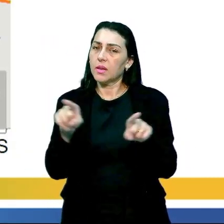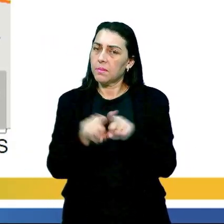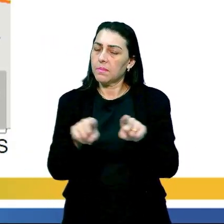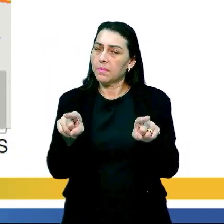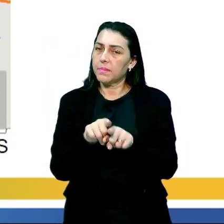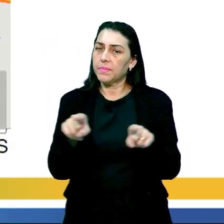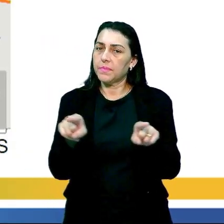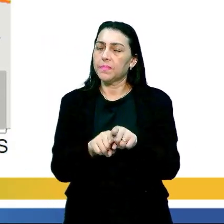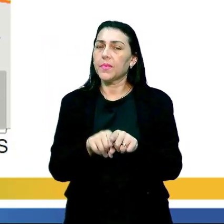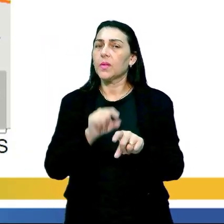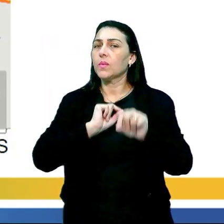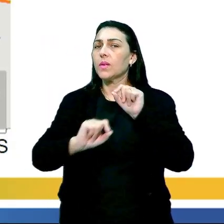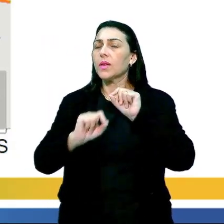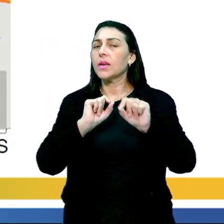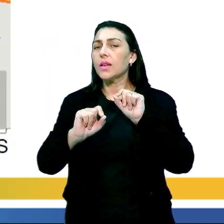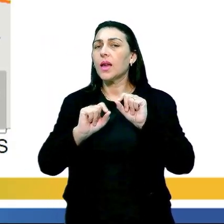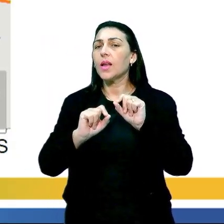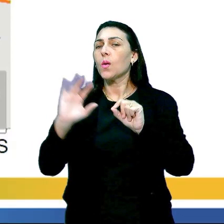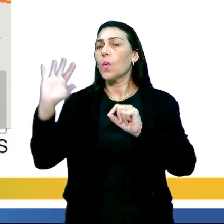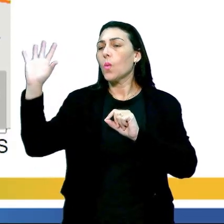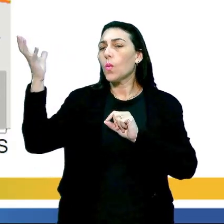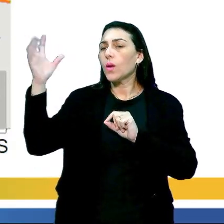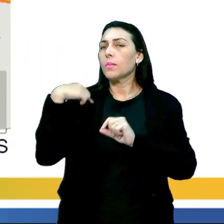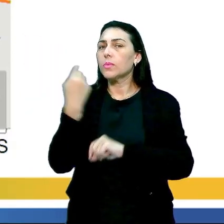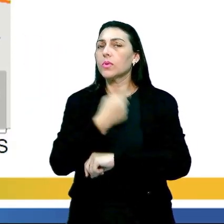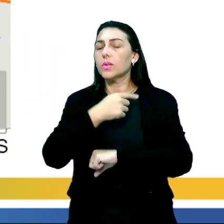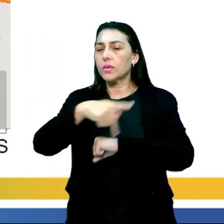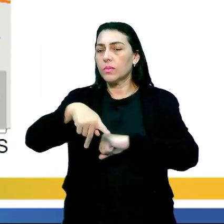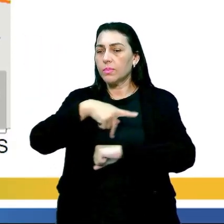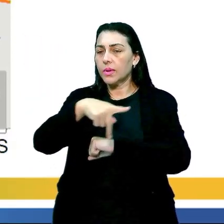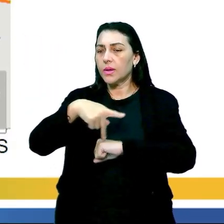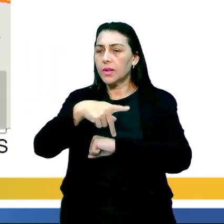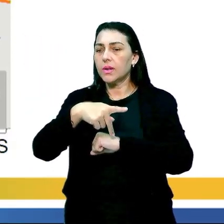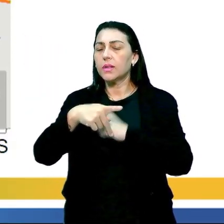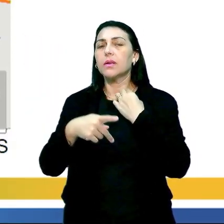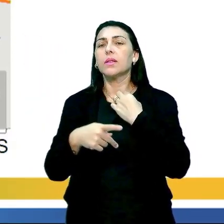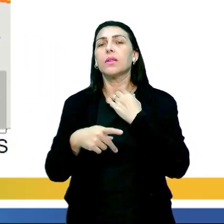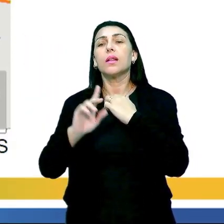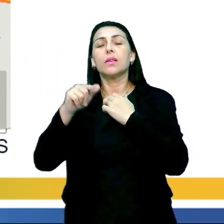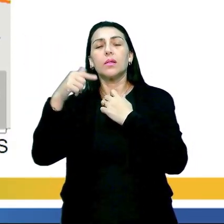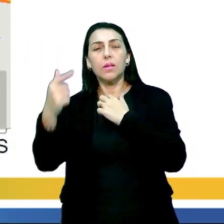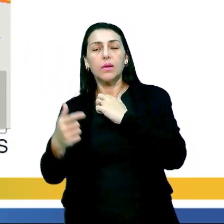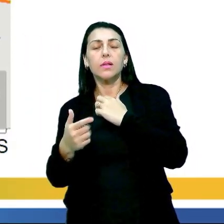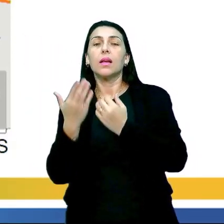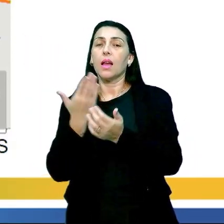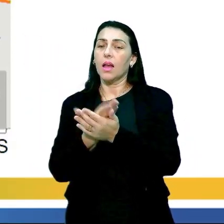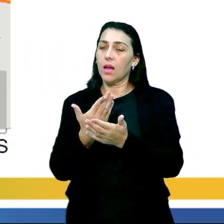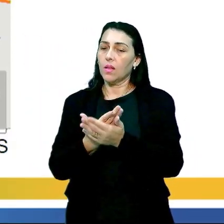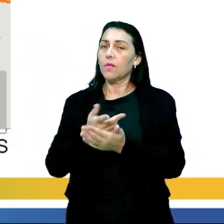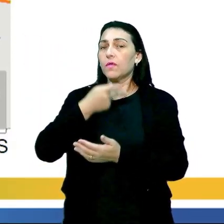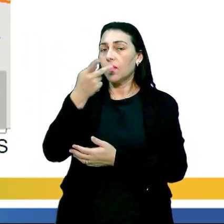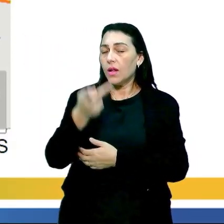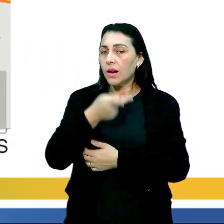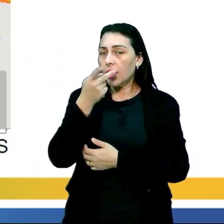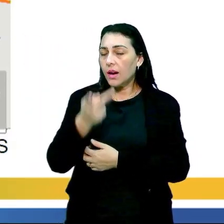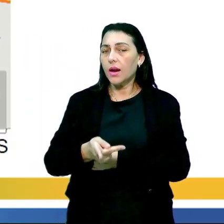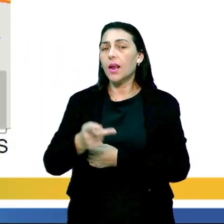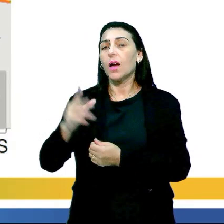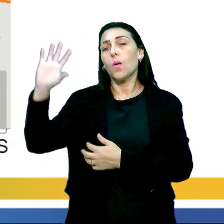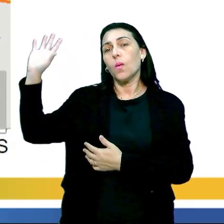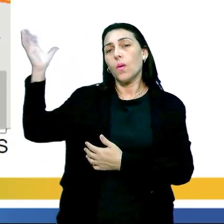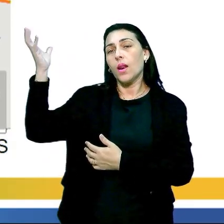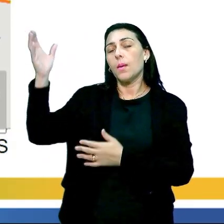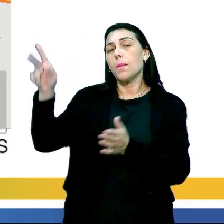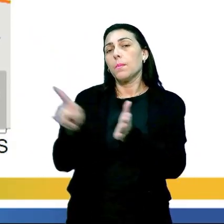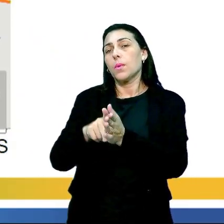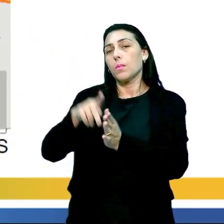muitas delas influenciam diretamente o clima do nosso país, que vai ser a nossa próxima aula quando a gente falar sobre climas